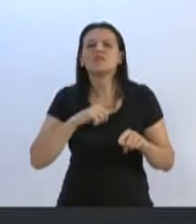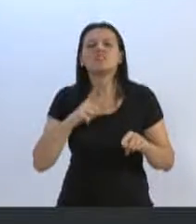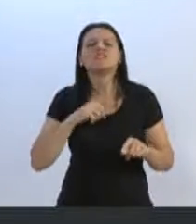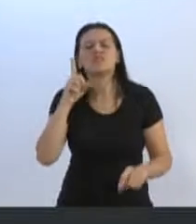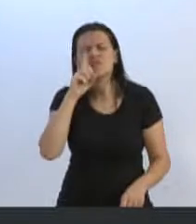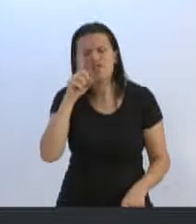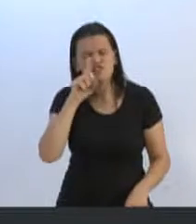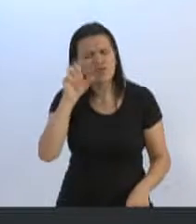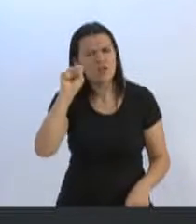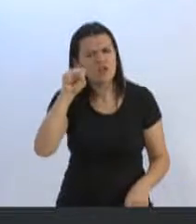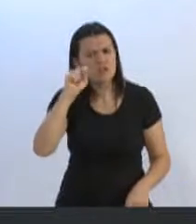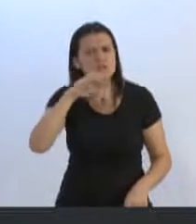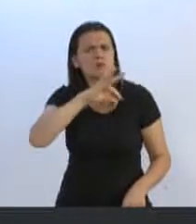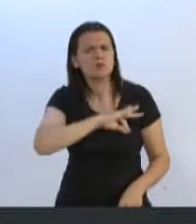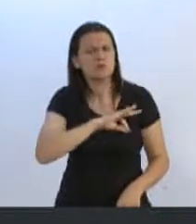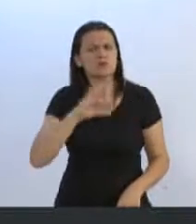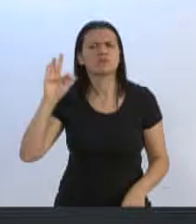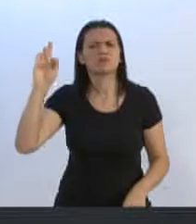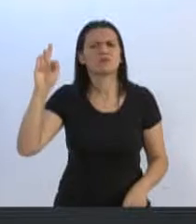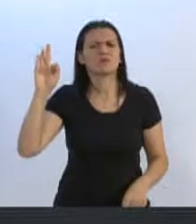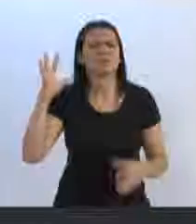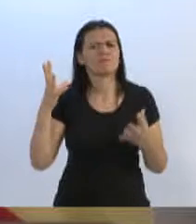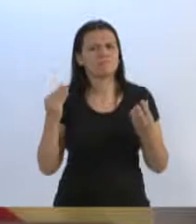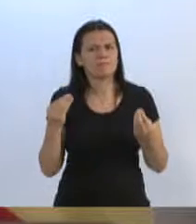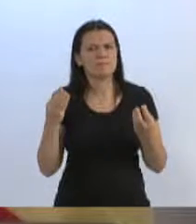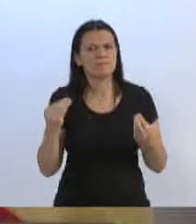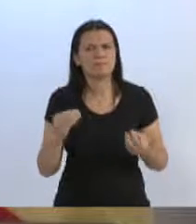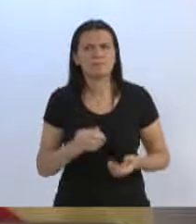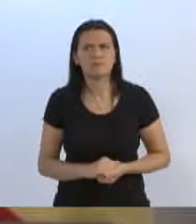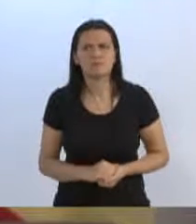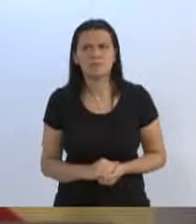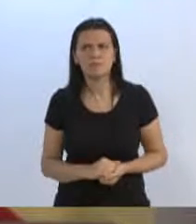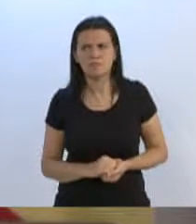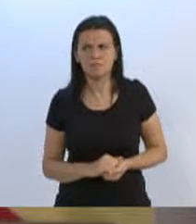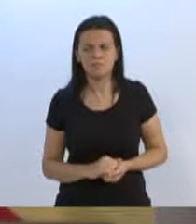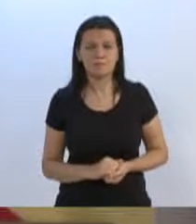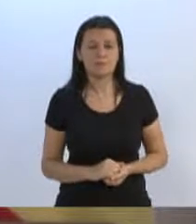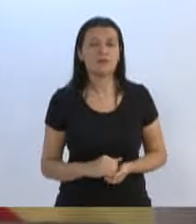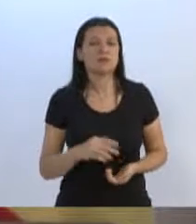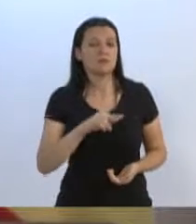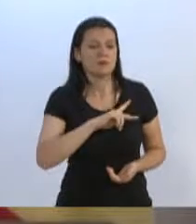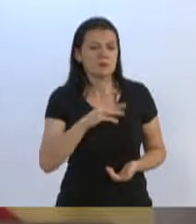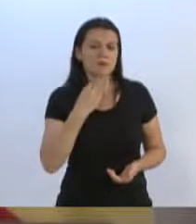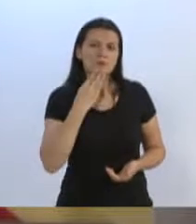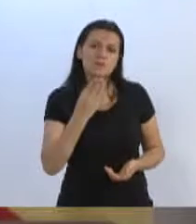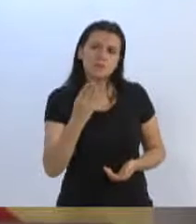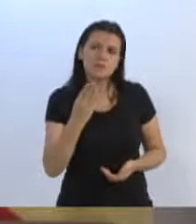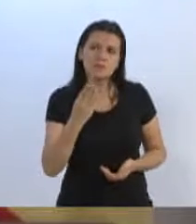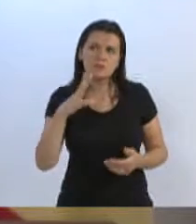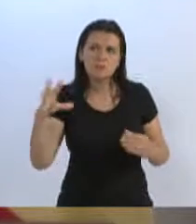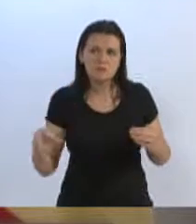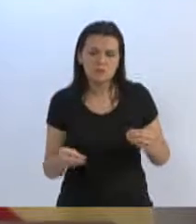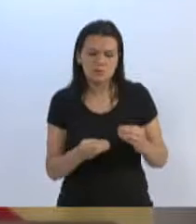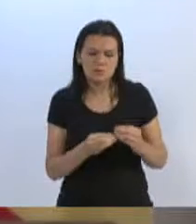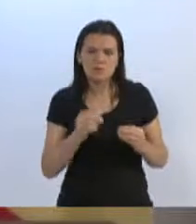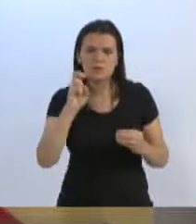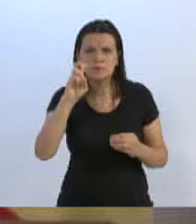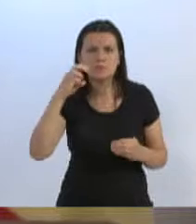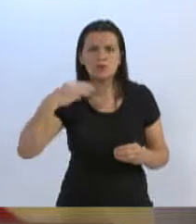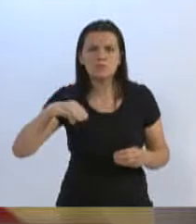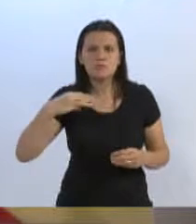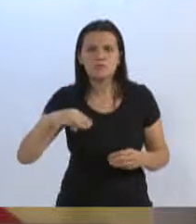sim, por parte da Polícia Rodoviária Federal também, e muita. Perfeito. Presidente, devido aos 4 partes, peço a recolocação de 5 minutos, por